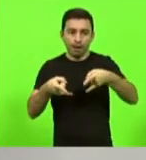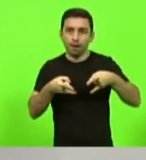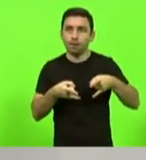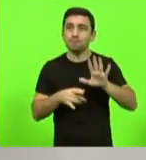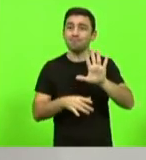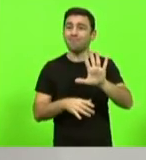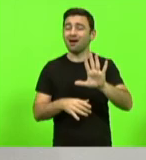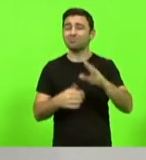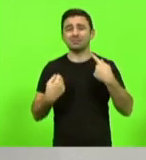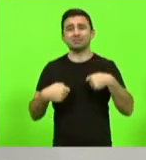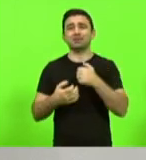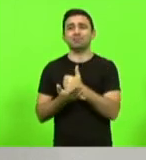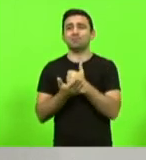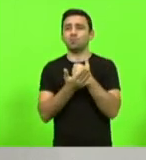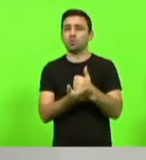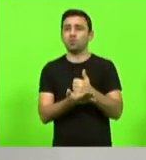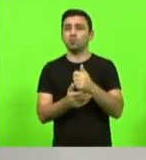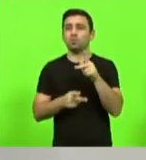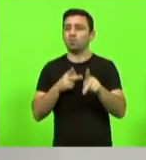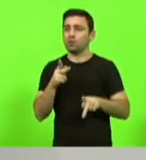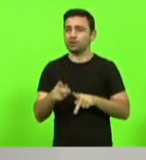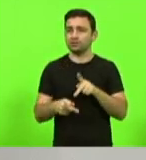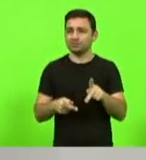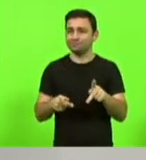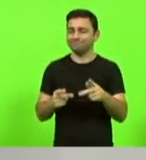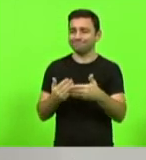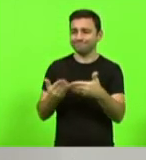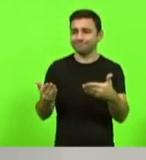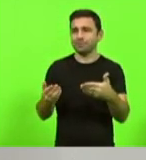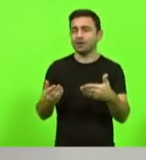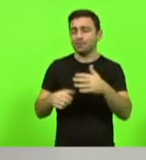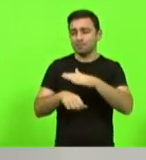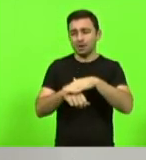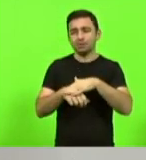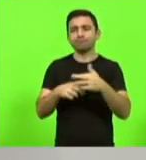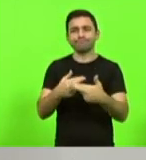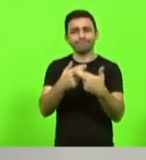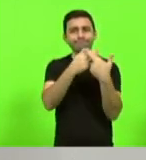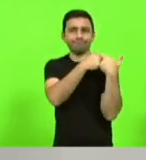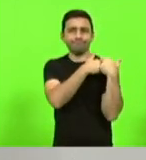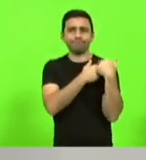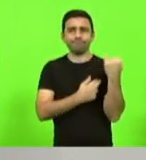da população para que ela também faça a sua parte.